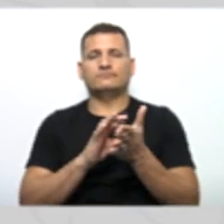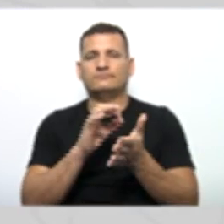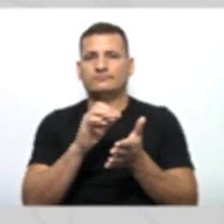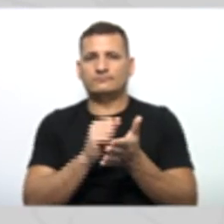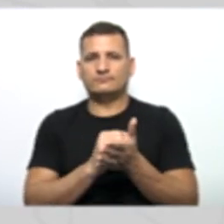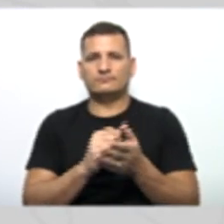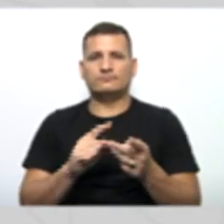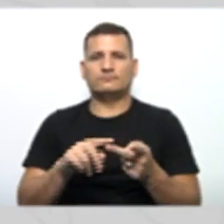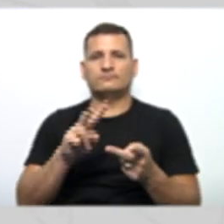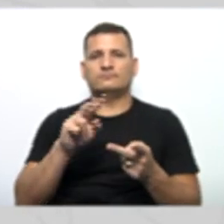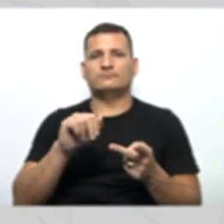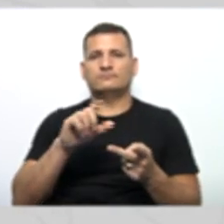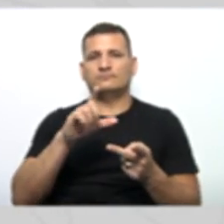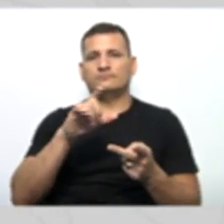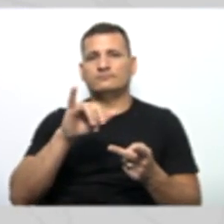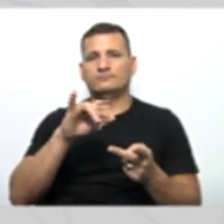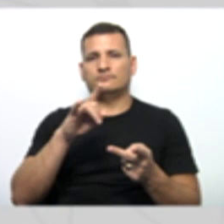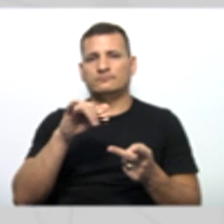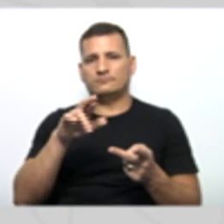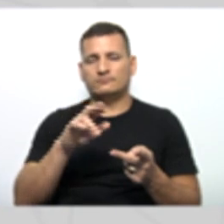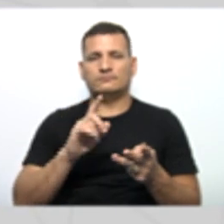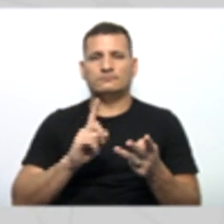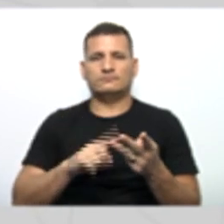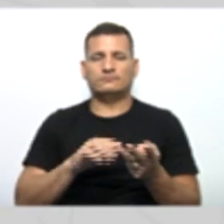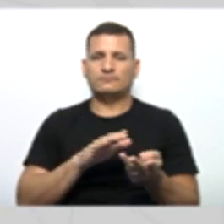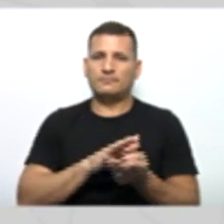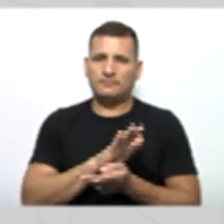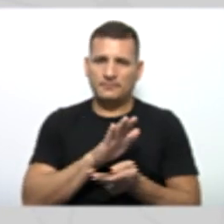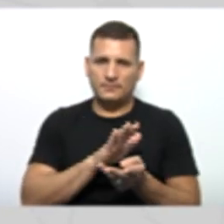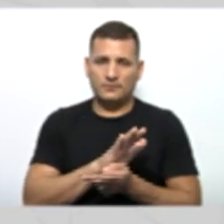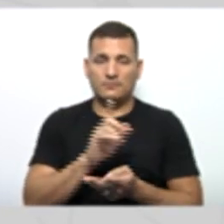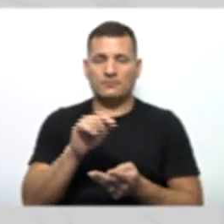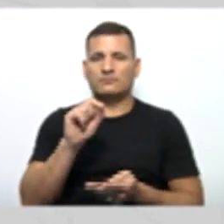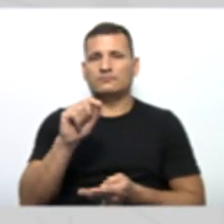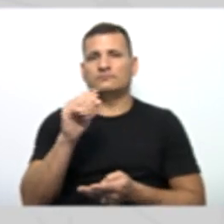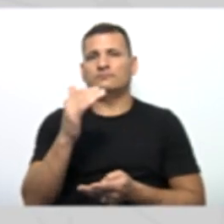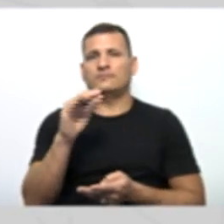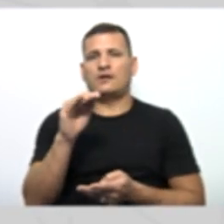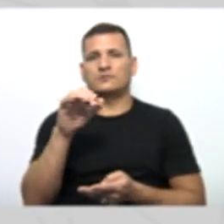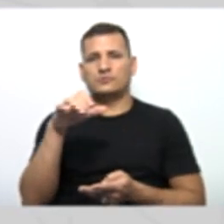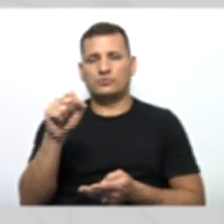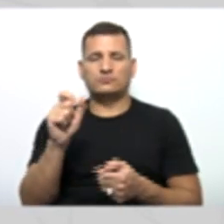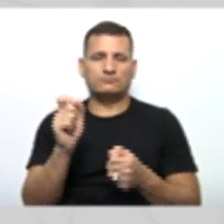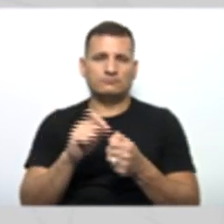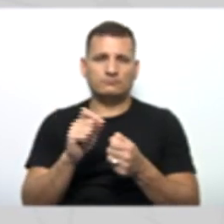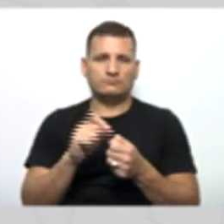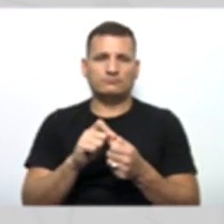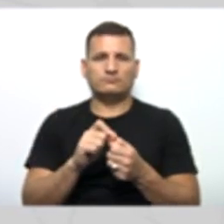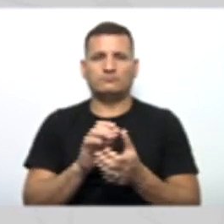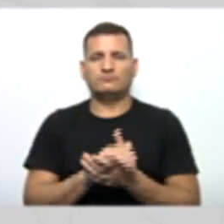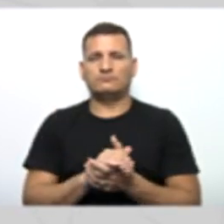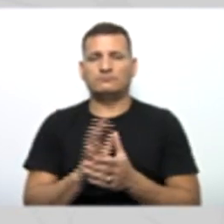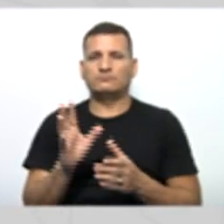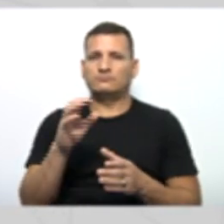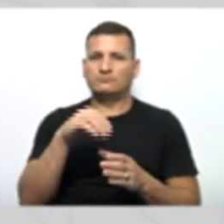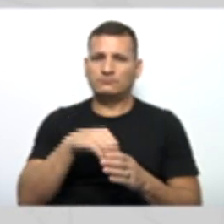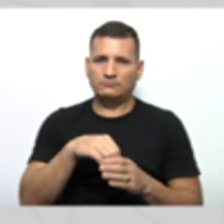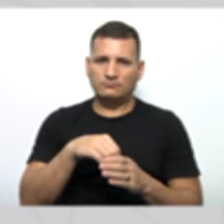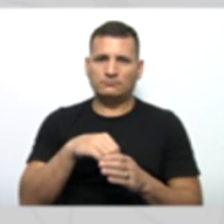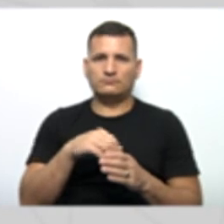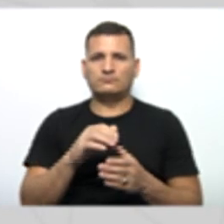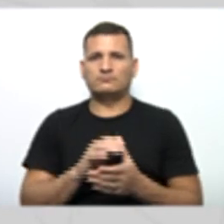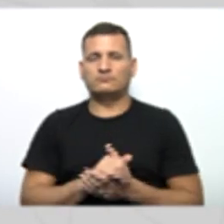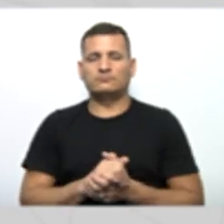validar, imprimir, isso daí são as ações que vocês podem estar executando. Incluir, inserir, muito